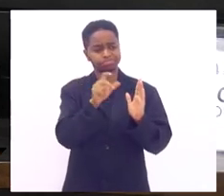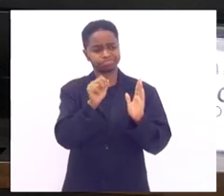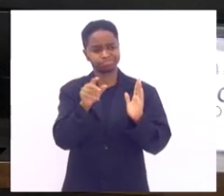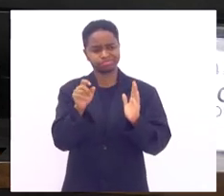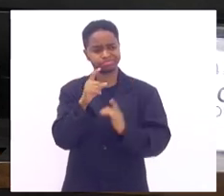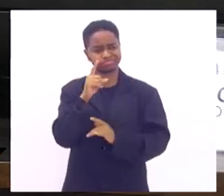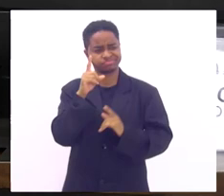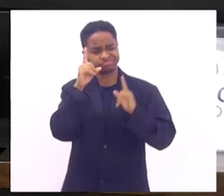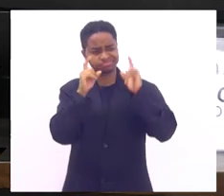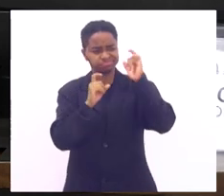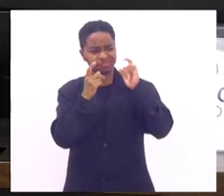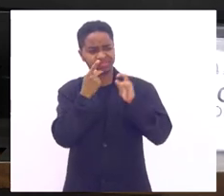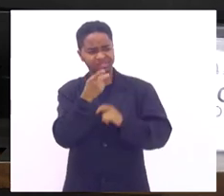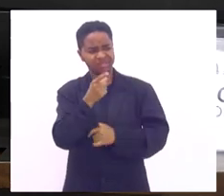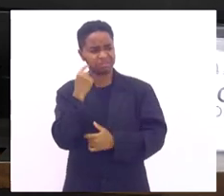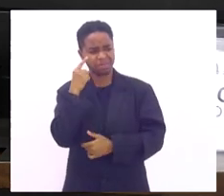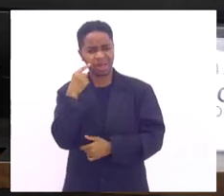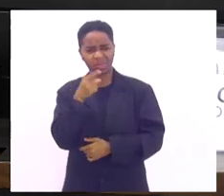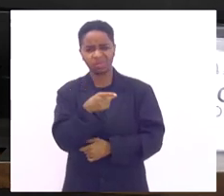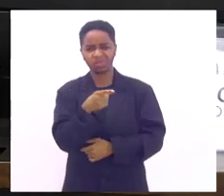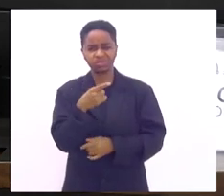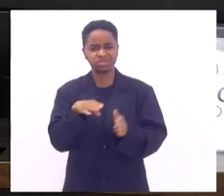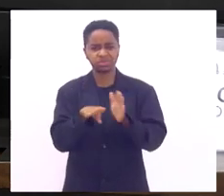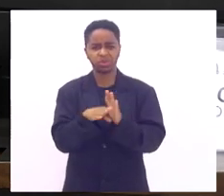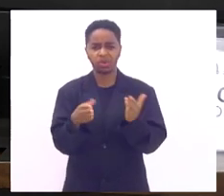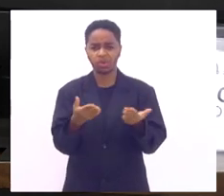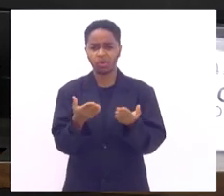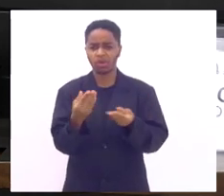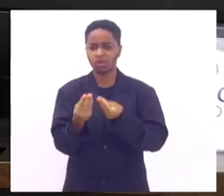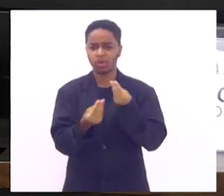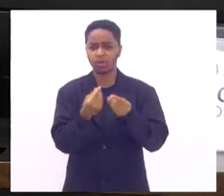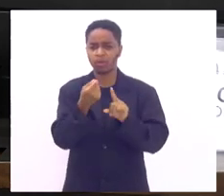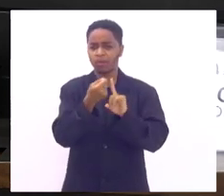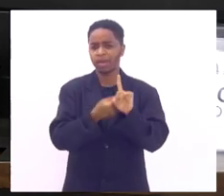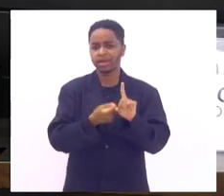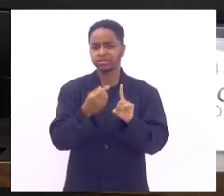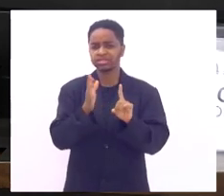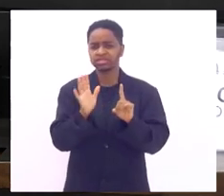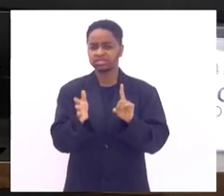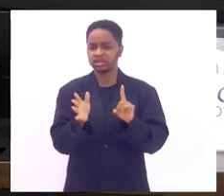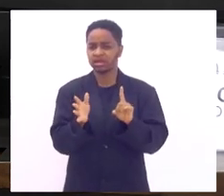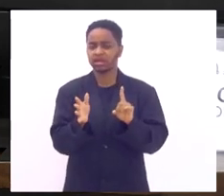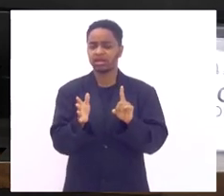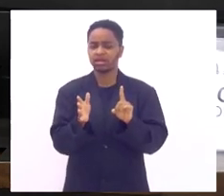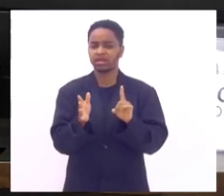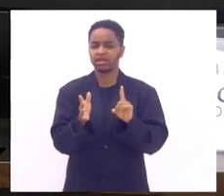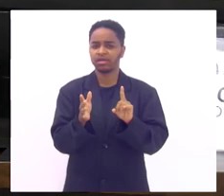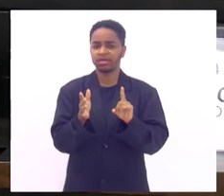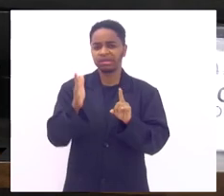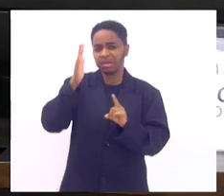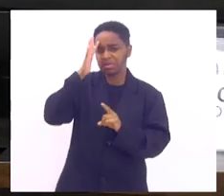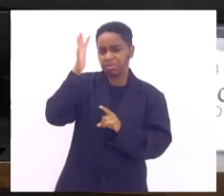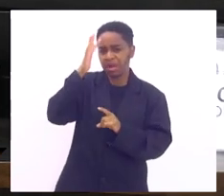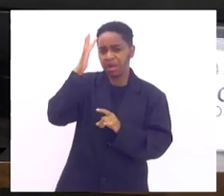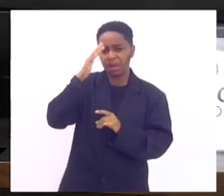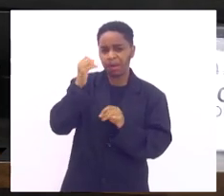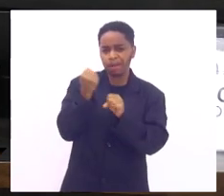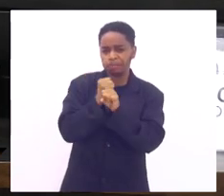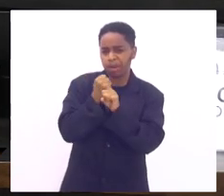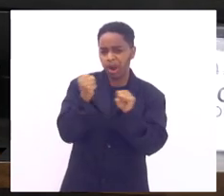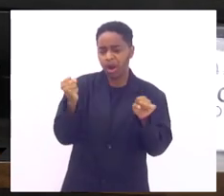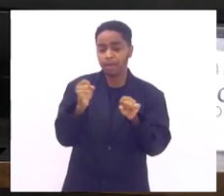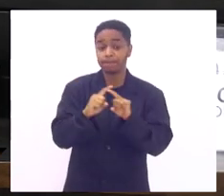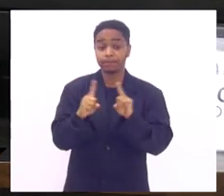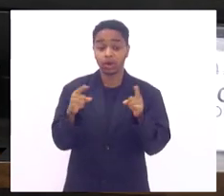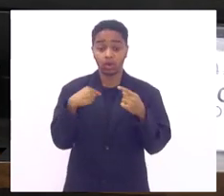olhando para mim e falei: esse presidente é maluco, acabou de chegar, em menos de um mês aqui já está fazendo projeções megalomaníacas, mas hoje eu